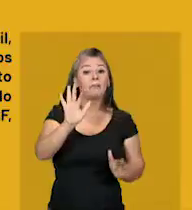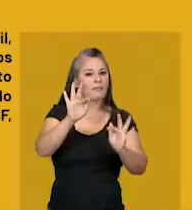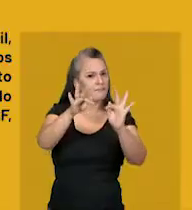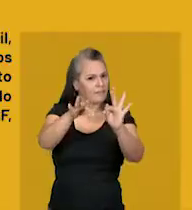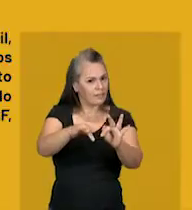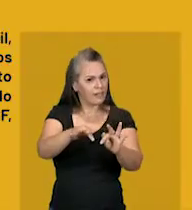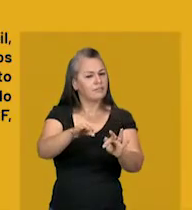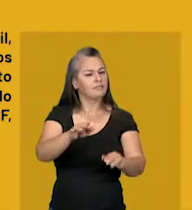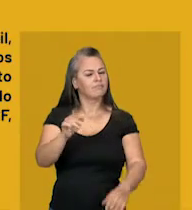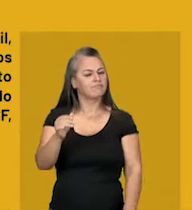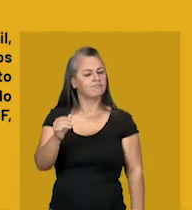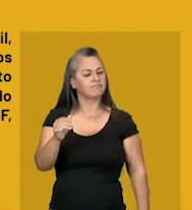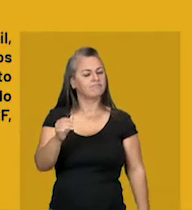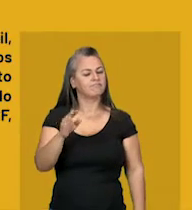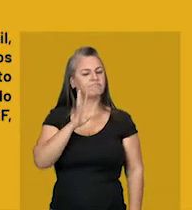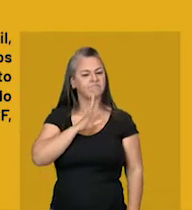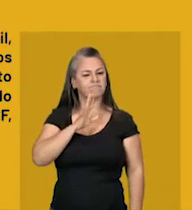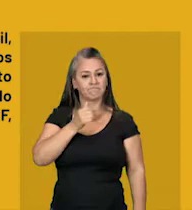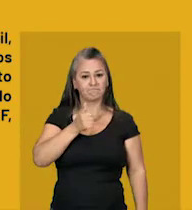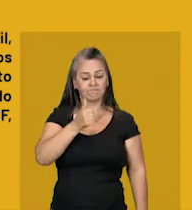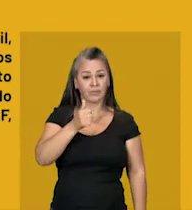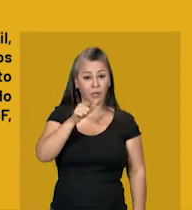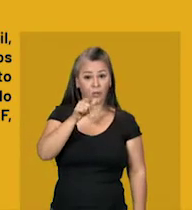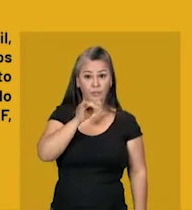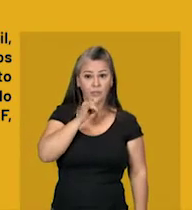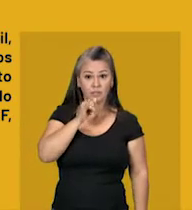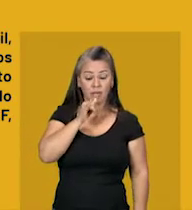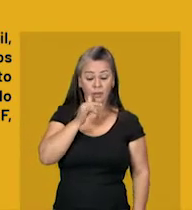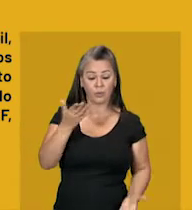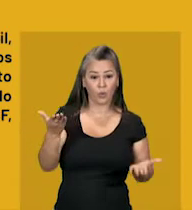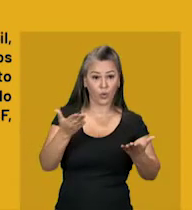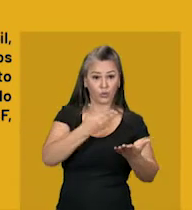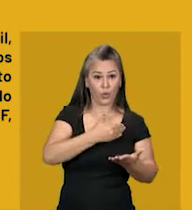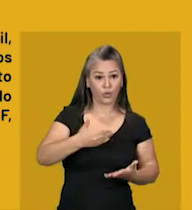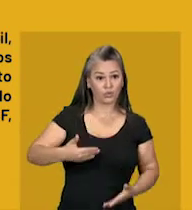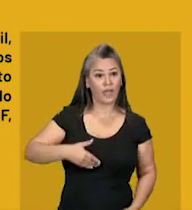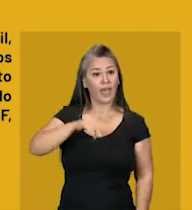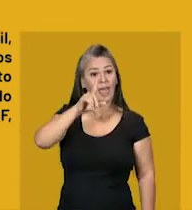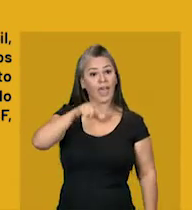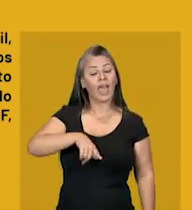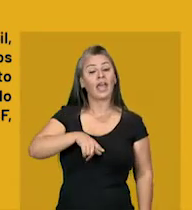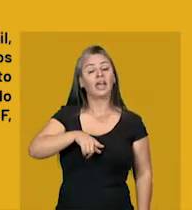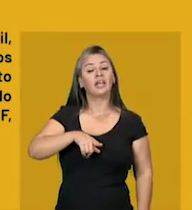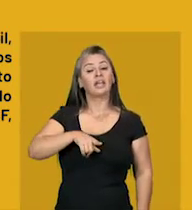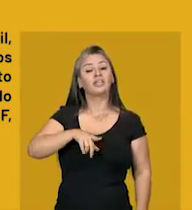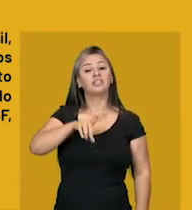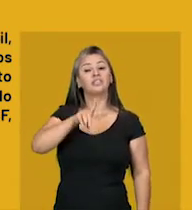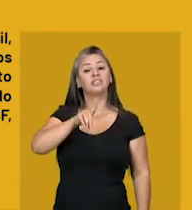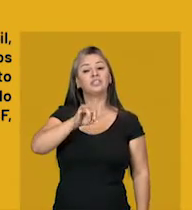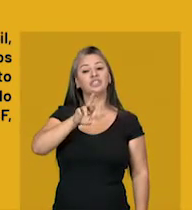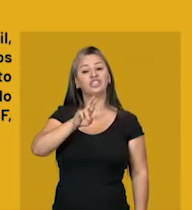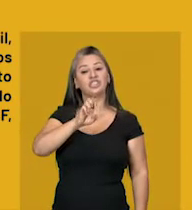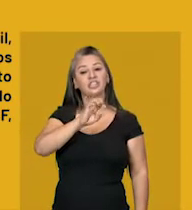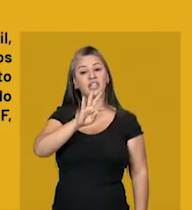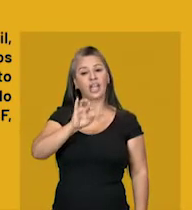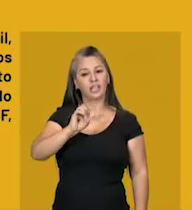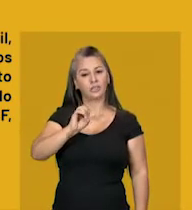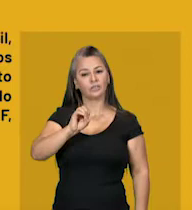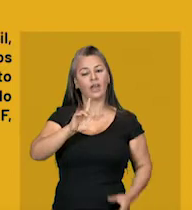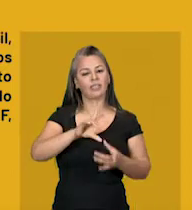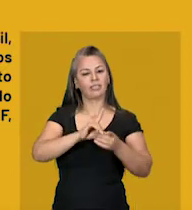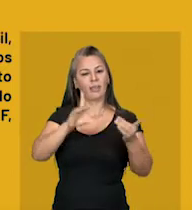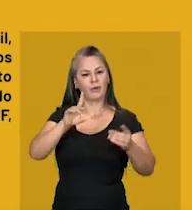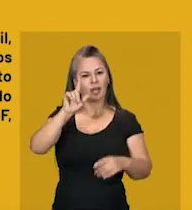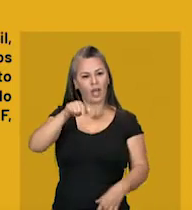uma coisa interessante, né? O nosso Estado atual, ele é considerado um Estado de direito democrático. Olha como é que está lá no artigo 1º da Constituição.